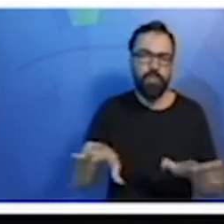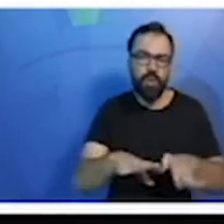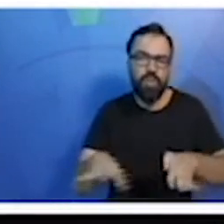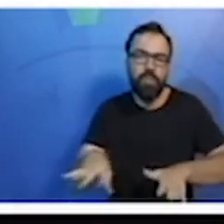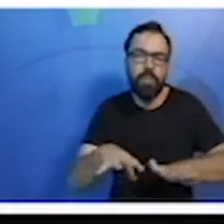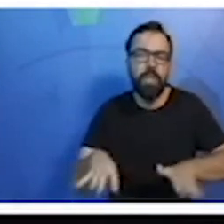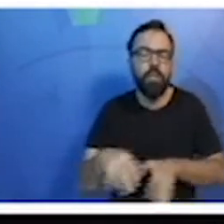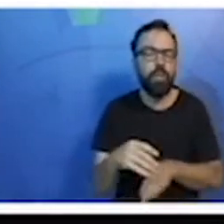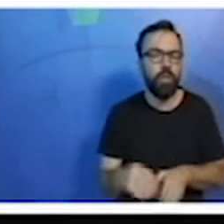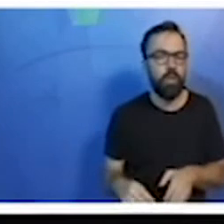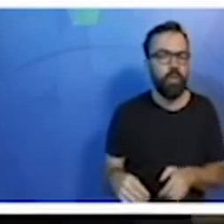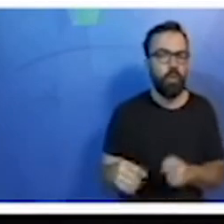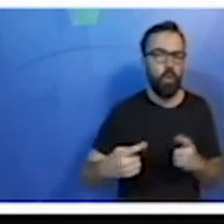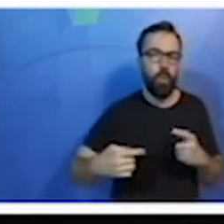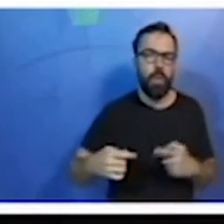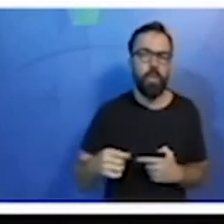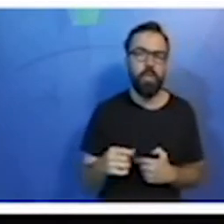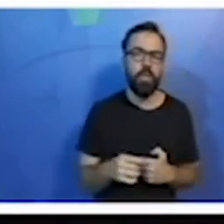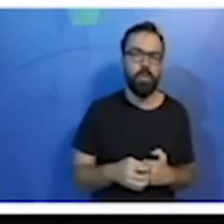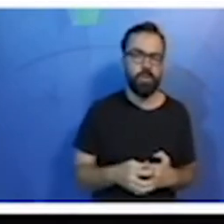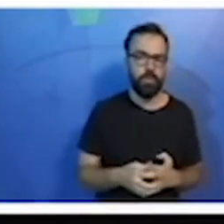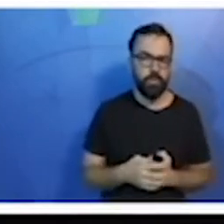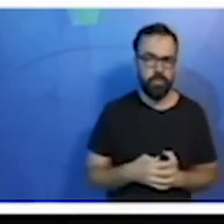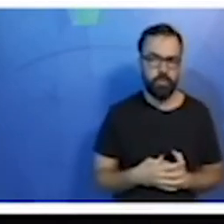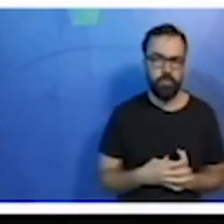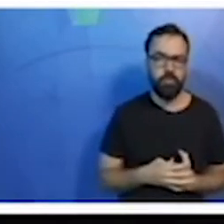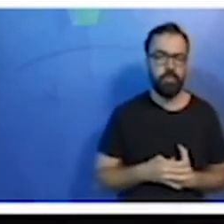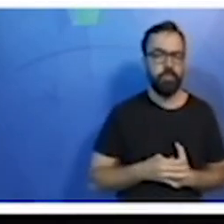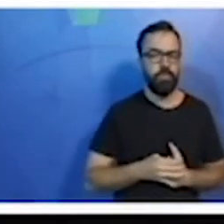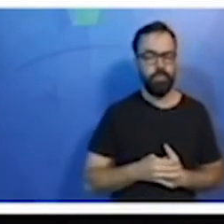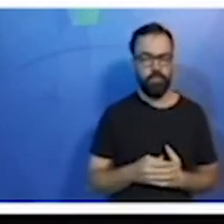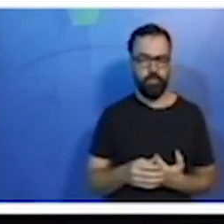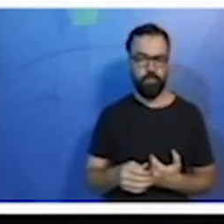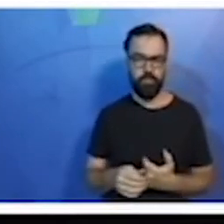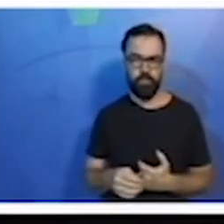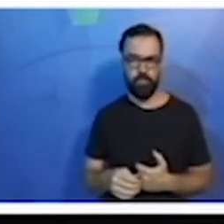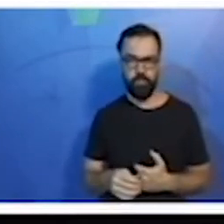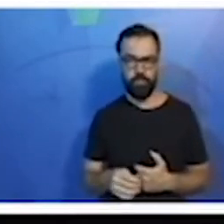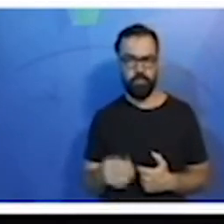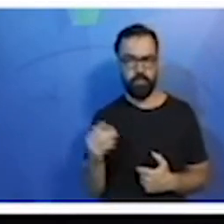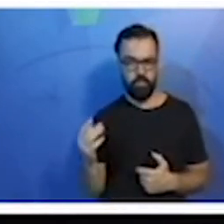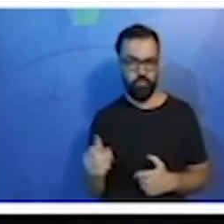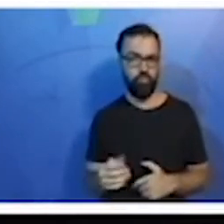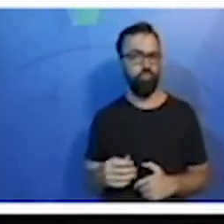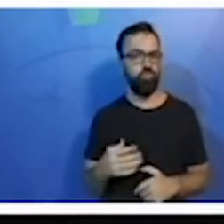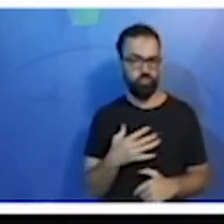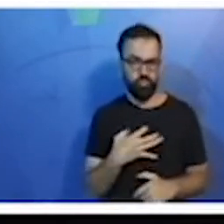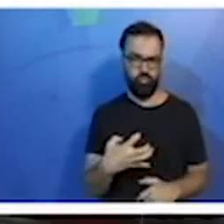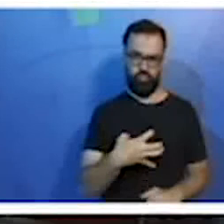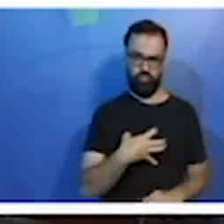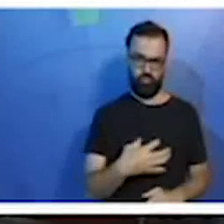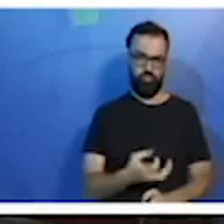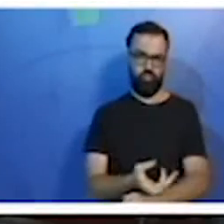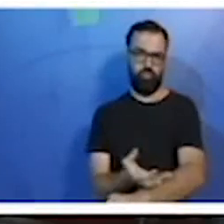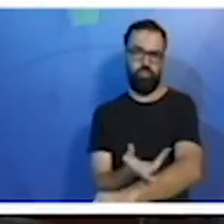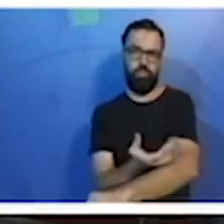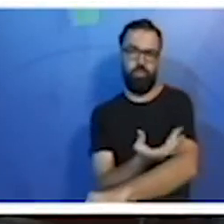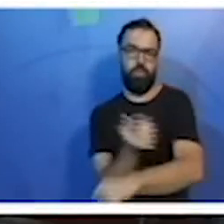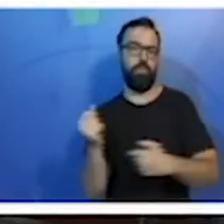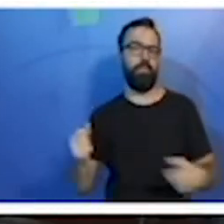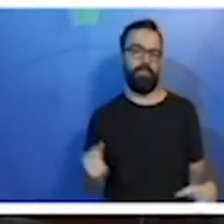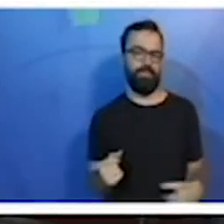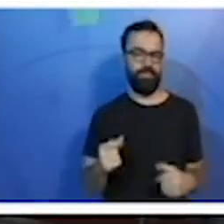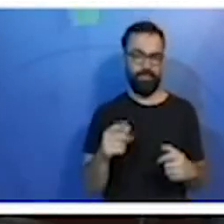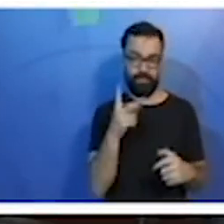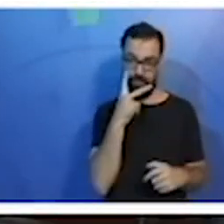os movimentos a grande dificuldade nas competições faz com que gerem esse tipo de adrenalina o que faz com esse tipo de competição seja emocionante tanto de competir como de